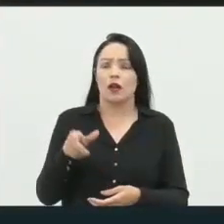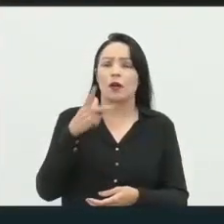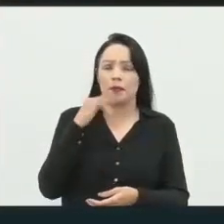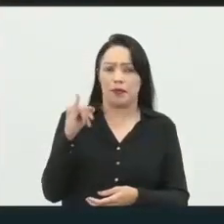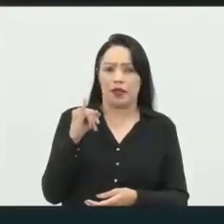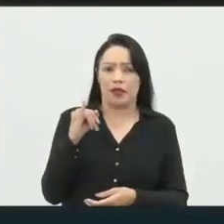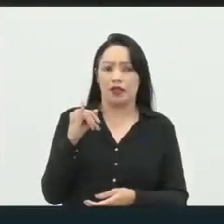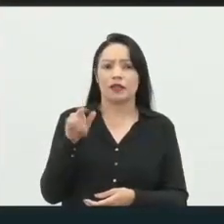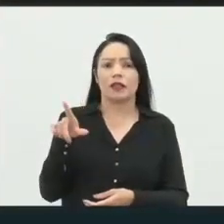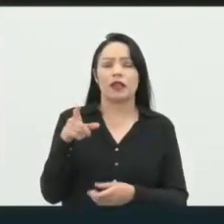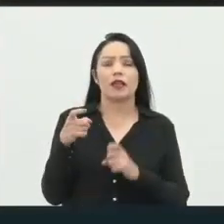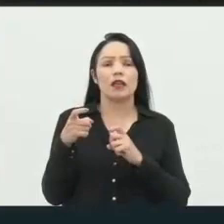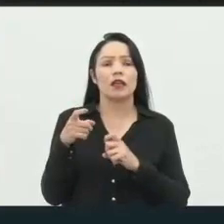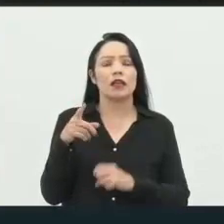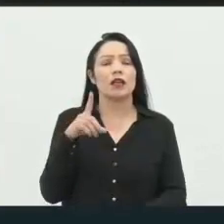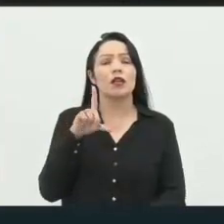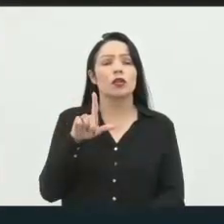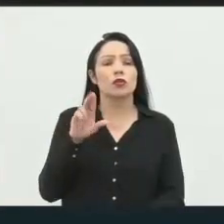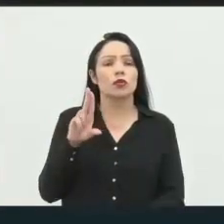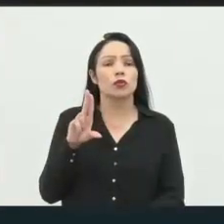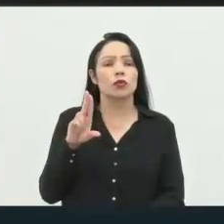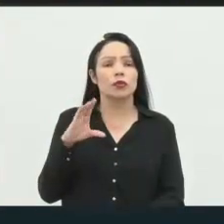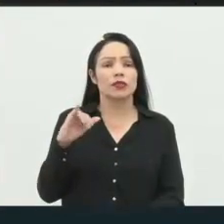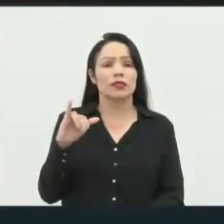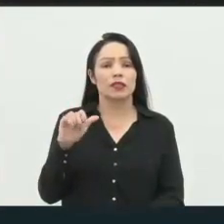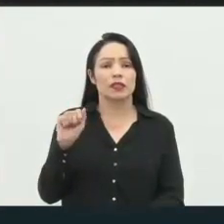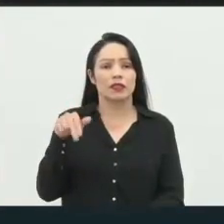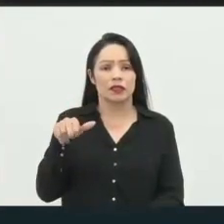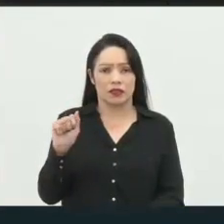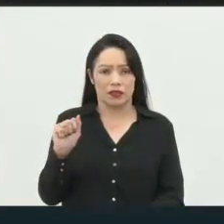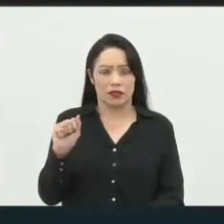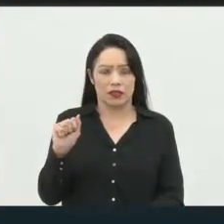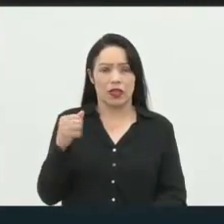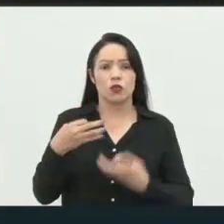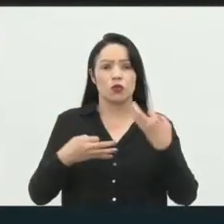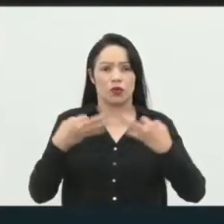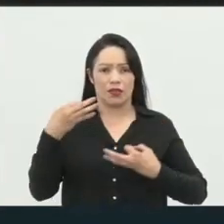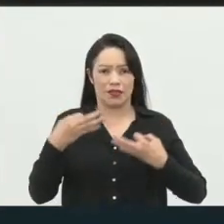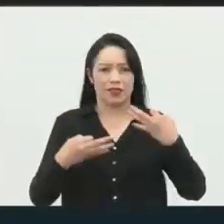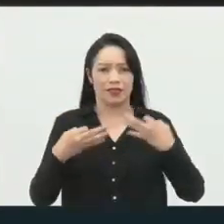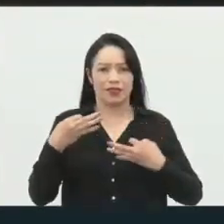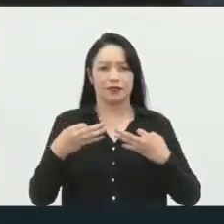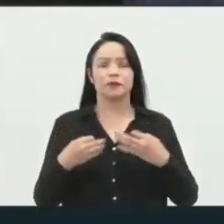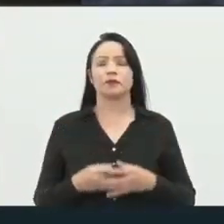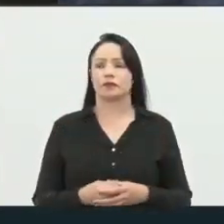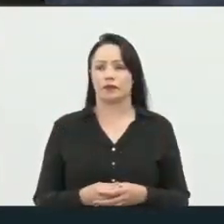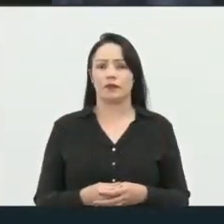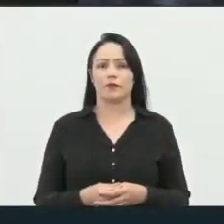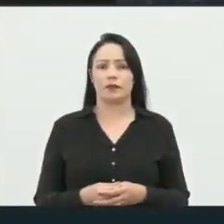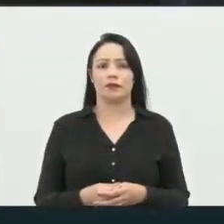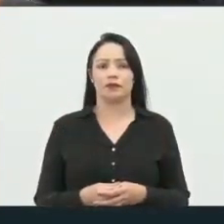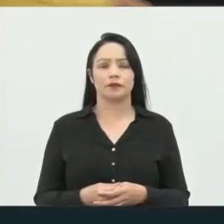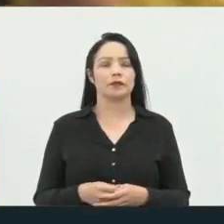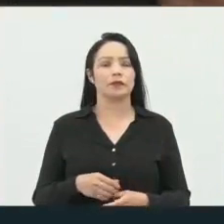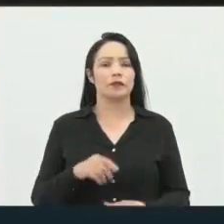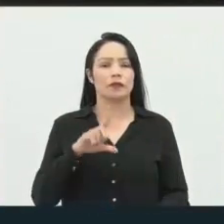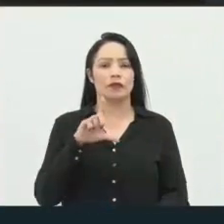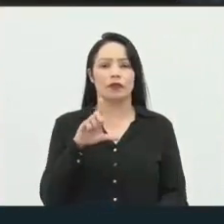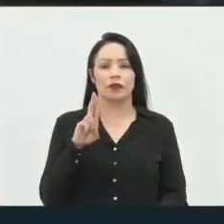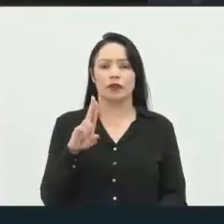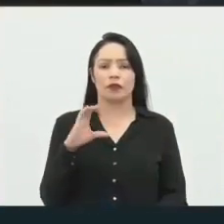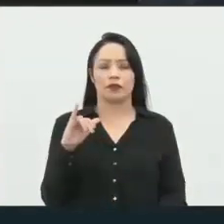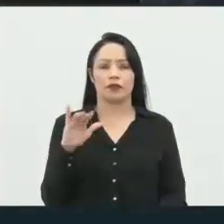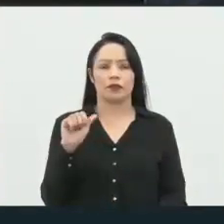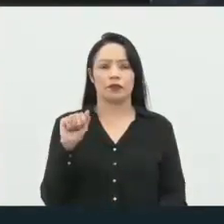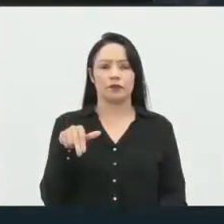Luciana Luiza Né juíza Doutora Luciana Luciana Nogueira né